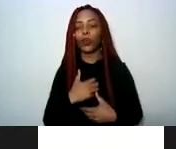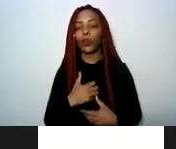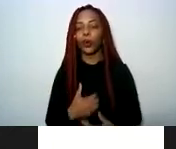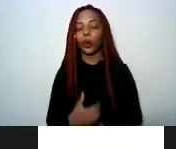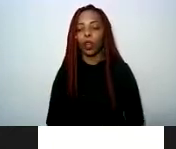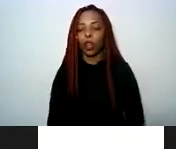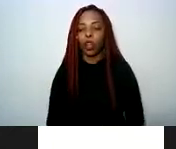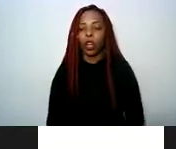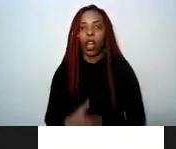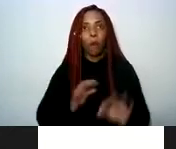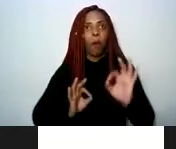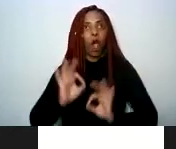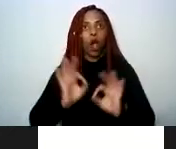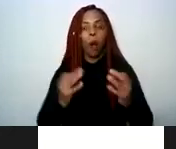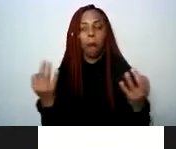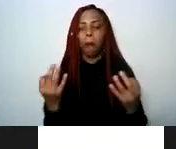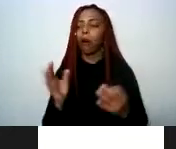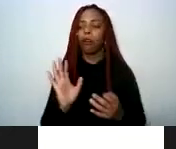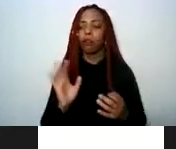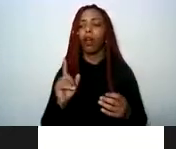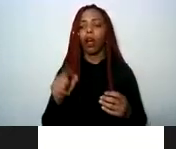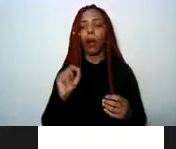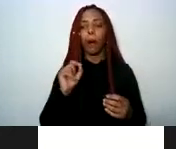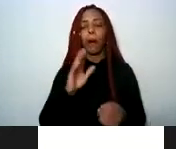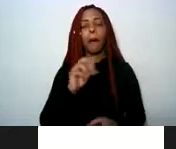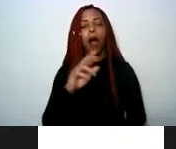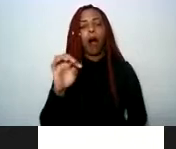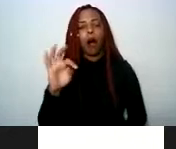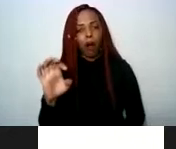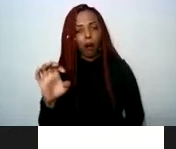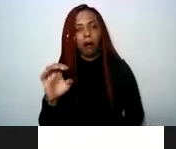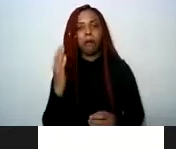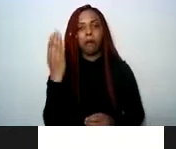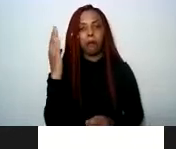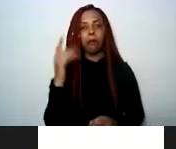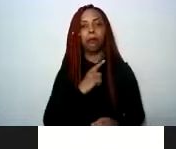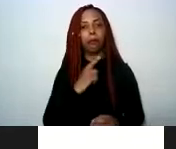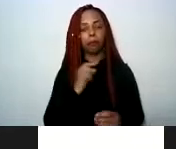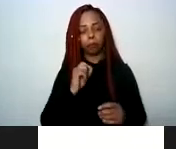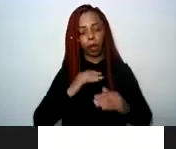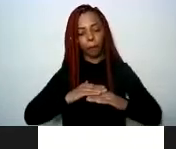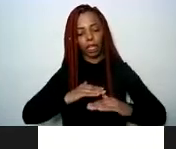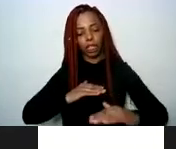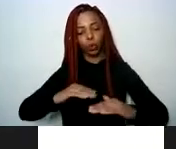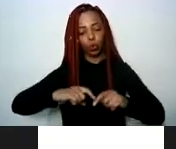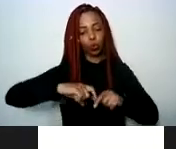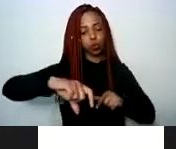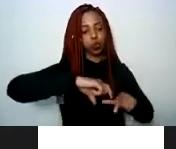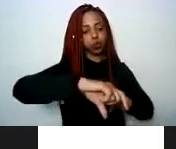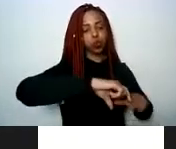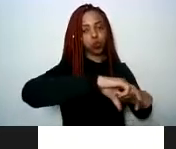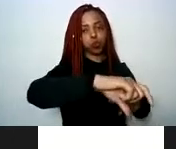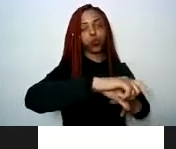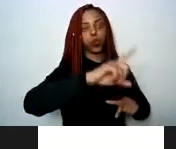projetual elas são aberturas que eram de barrotes de madeira que formavam os pisos que foram perdidos com o tempo